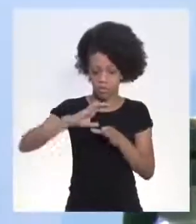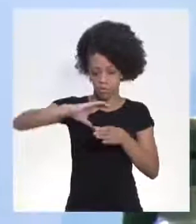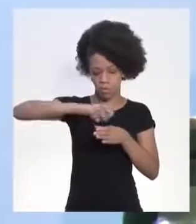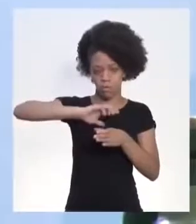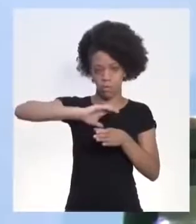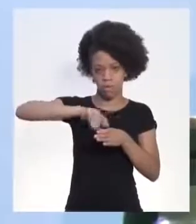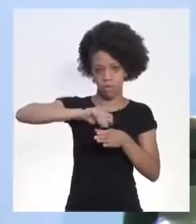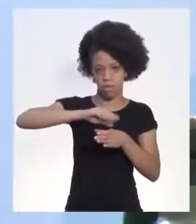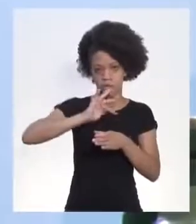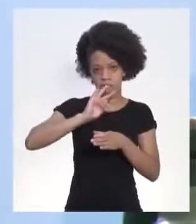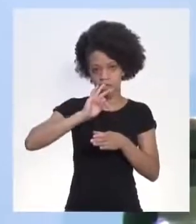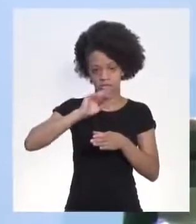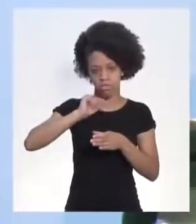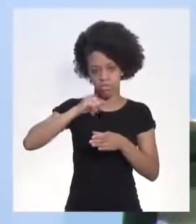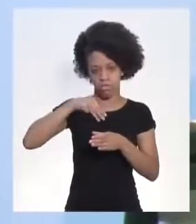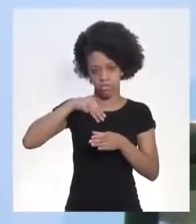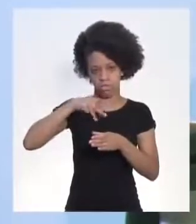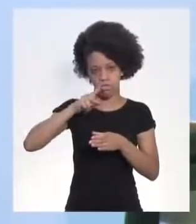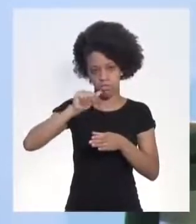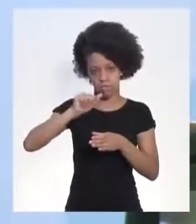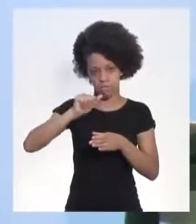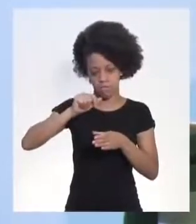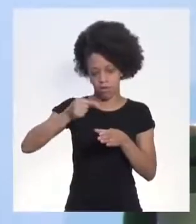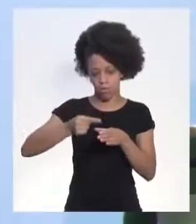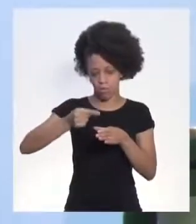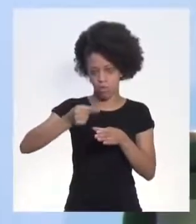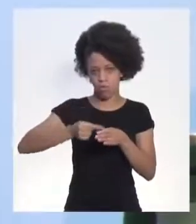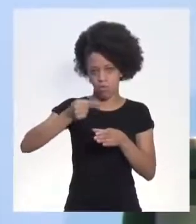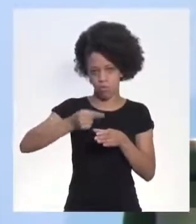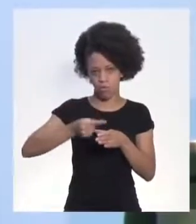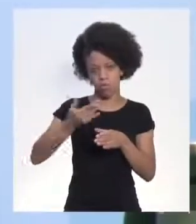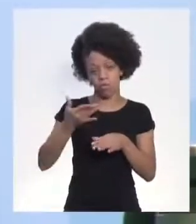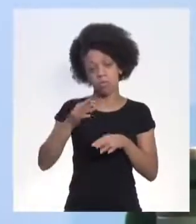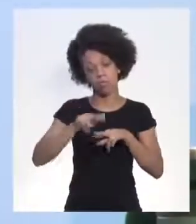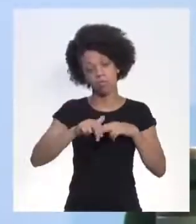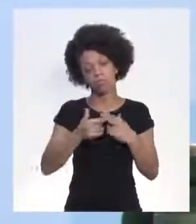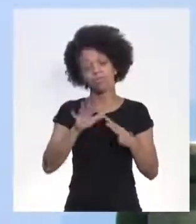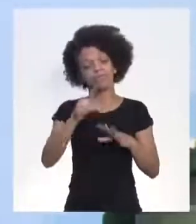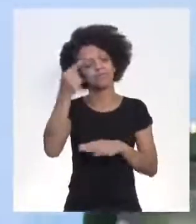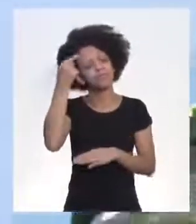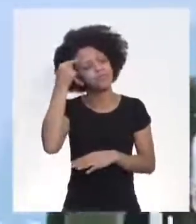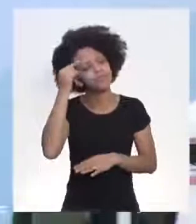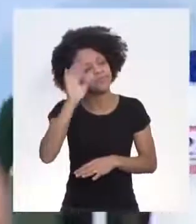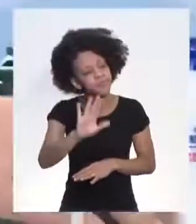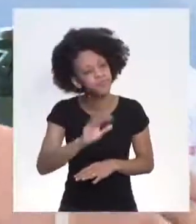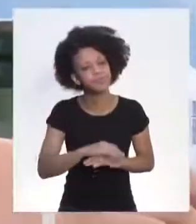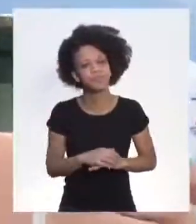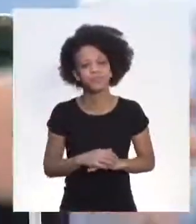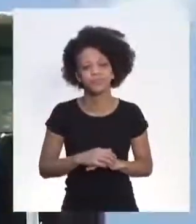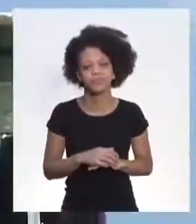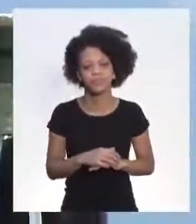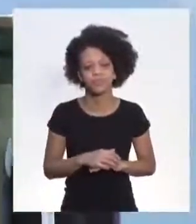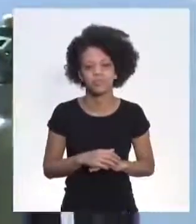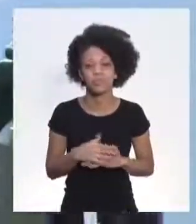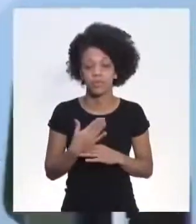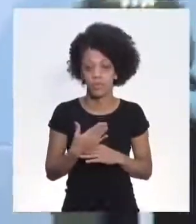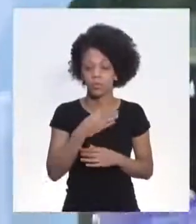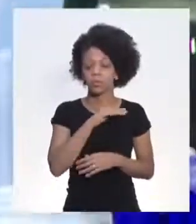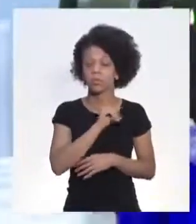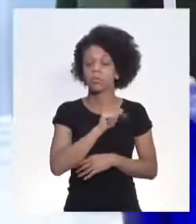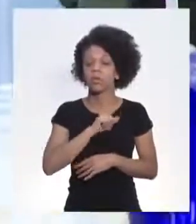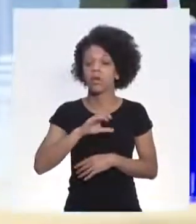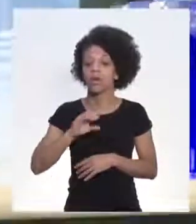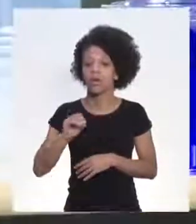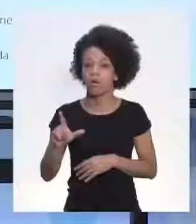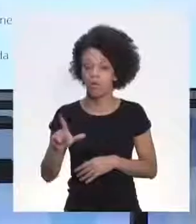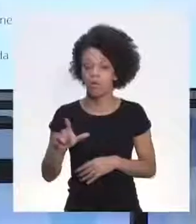furo. Por isso que eu peguei esse copo aqui para fazer. Então, qual que é a ideia? A ideia é a seguinte. Então, eu vou pegar álcool.